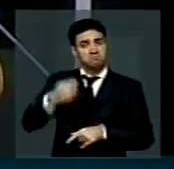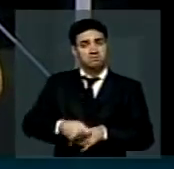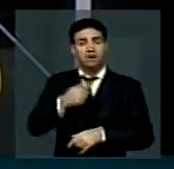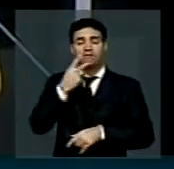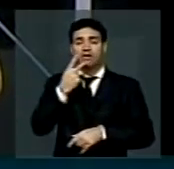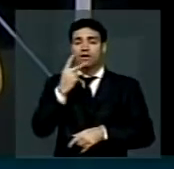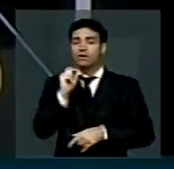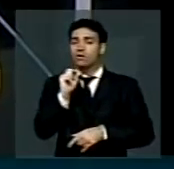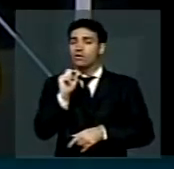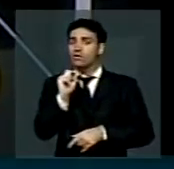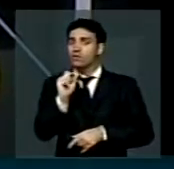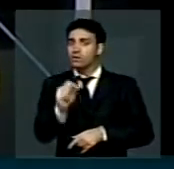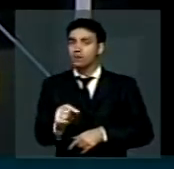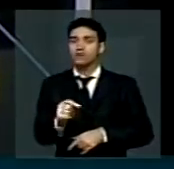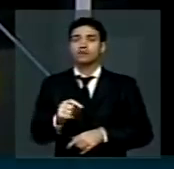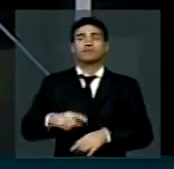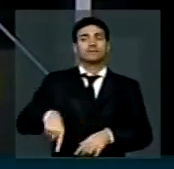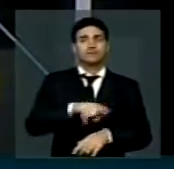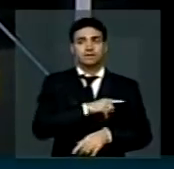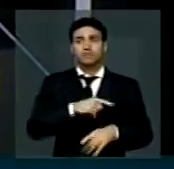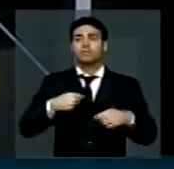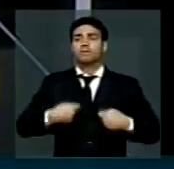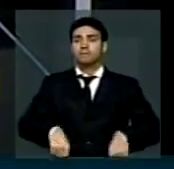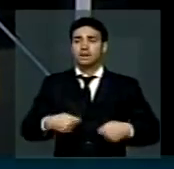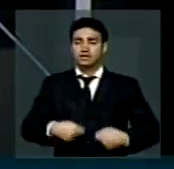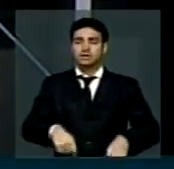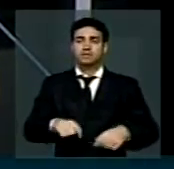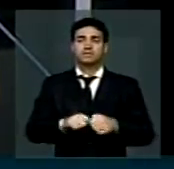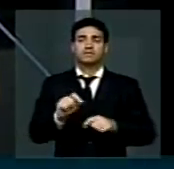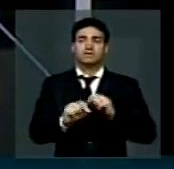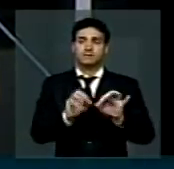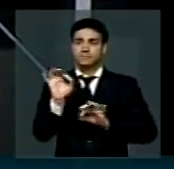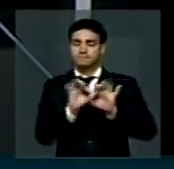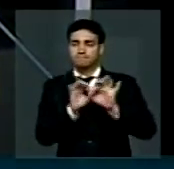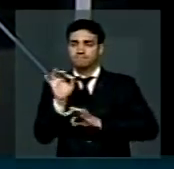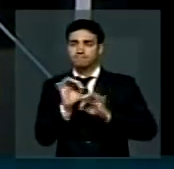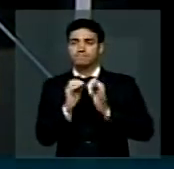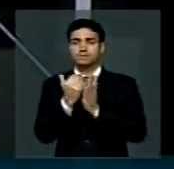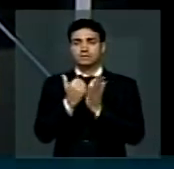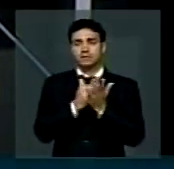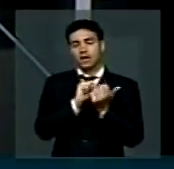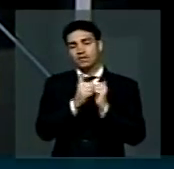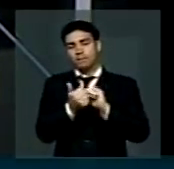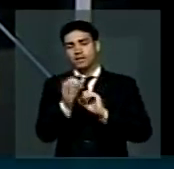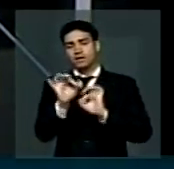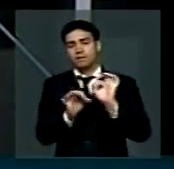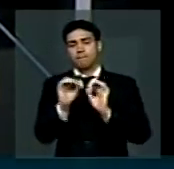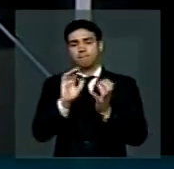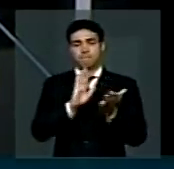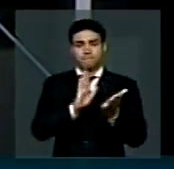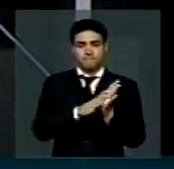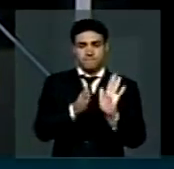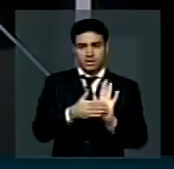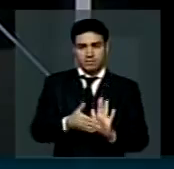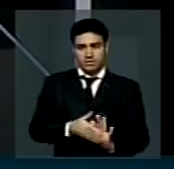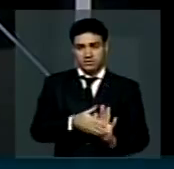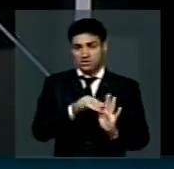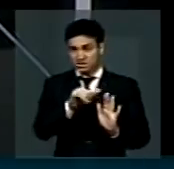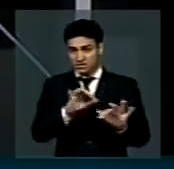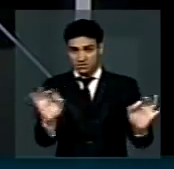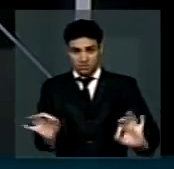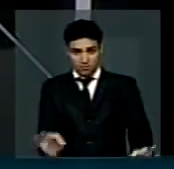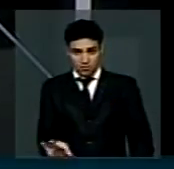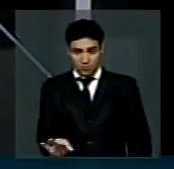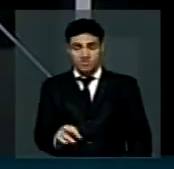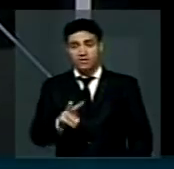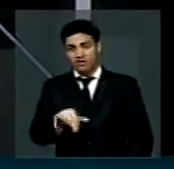em afirmar que precisamos realizar ajuste nessas propostas. Caso contrário,